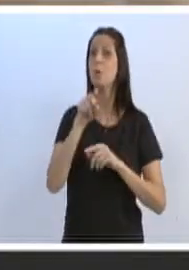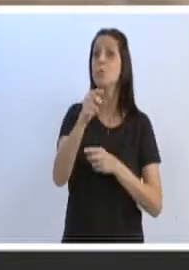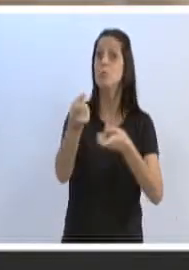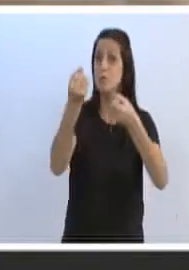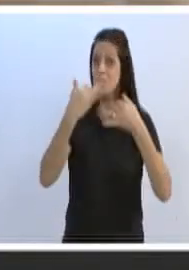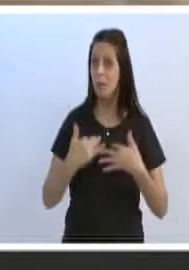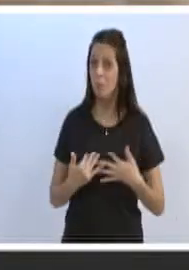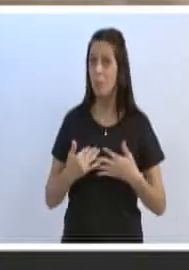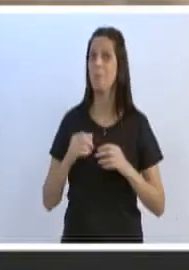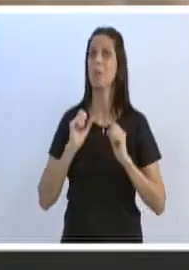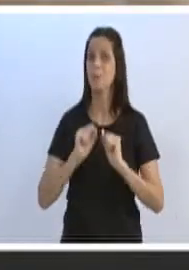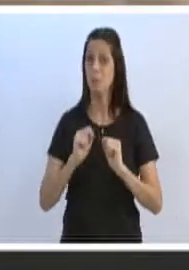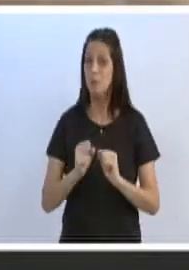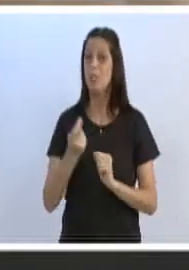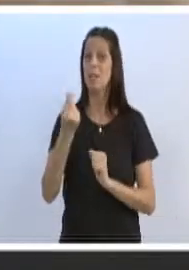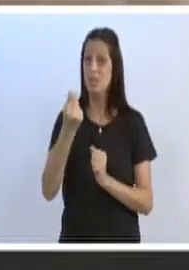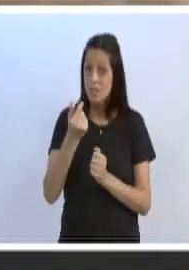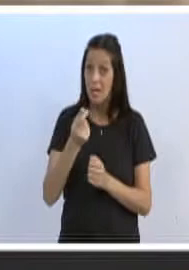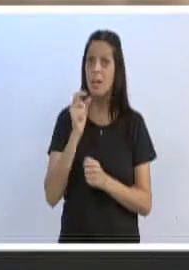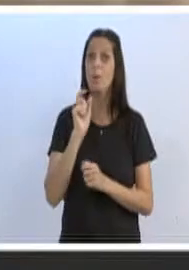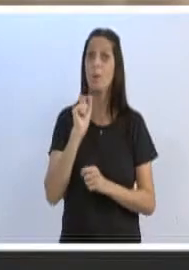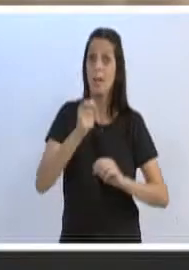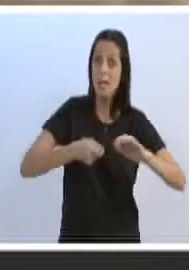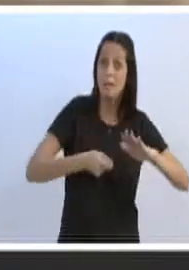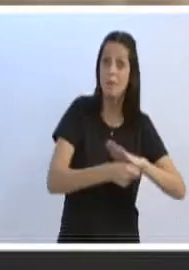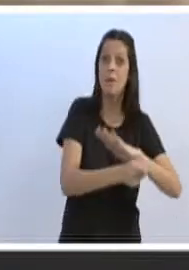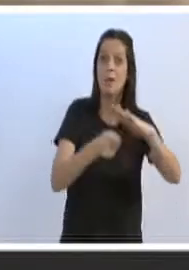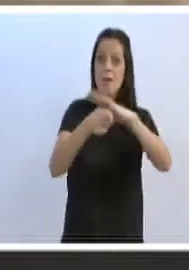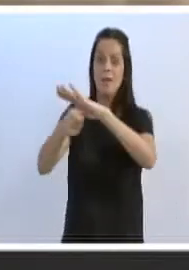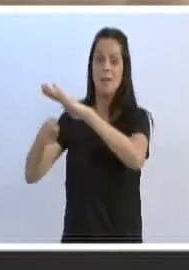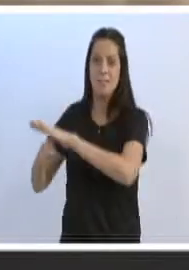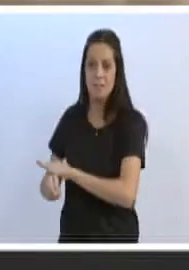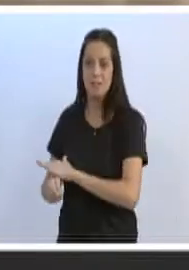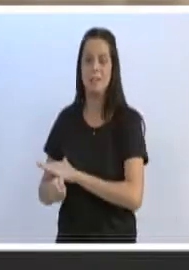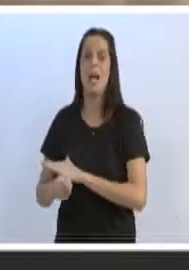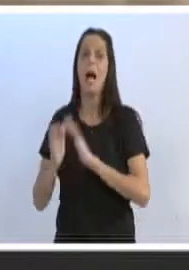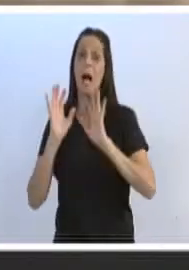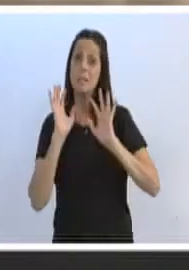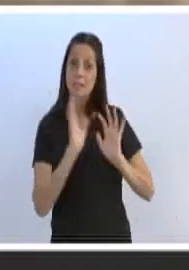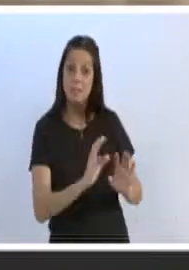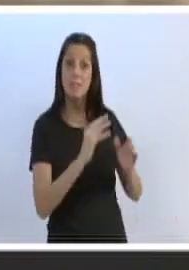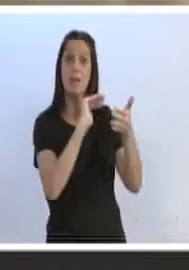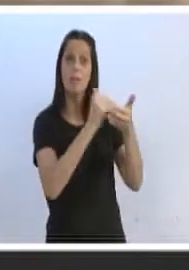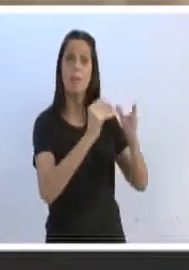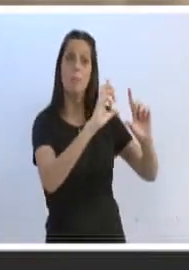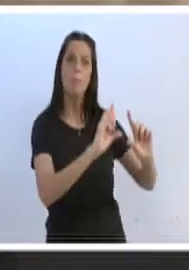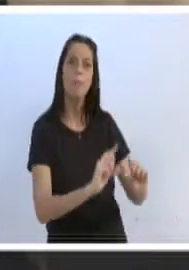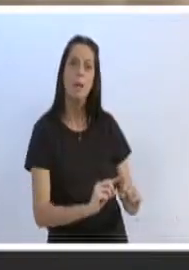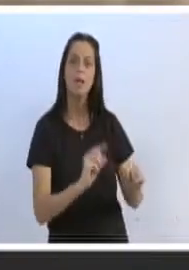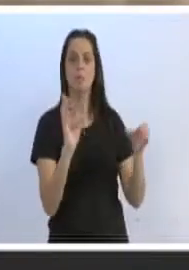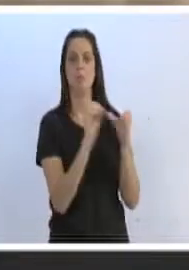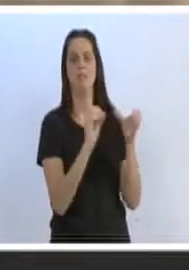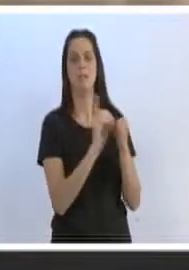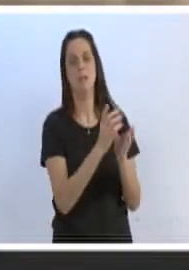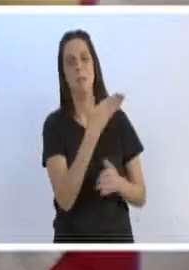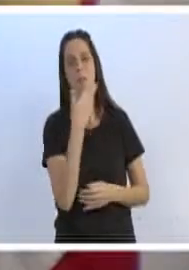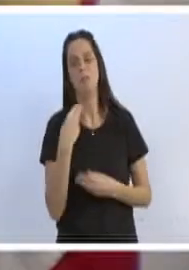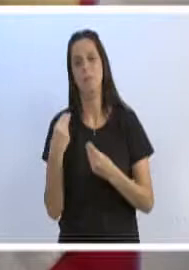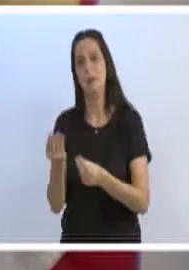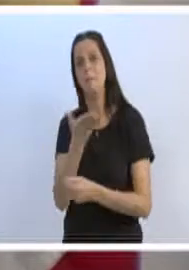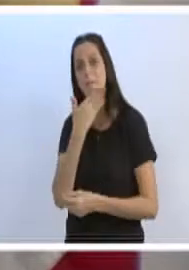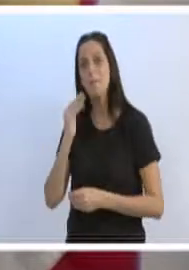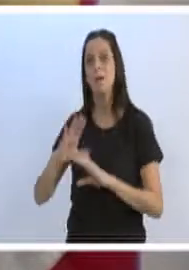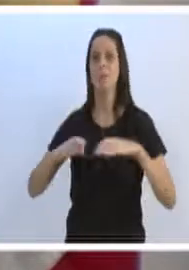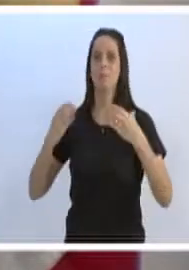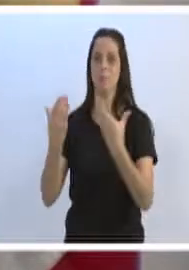de trazer mais recursos de dar mais condições do hospital santo antônio atender os nossos governantes também obrigado parabéns e obrigado tomara que